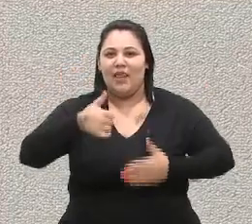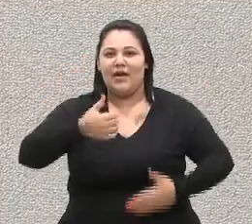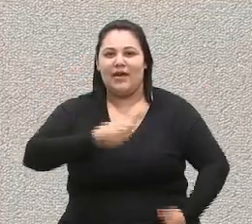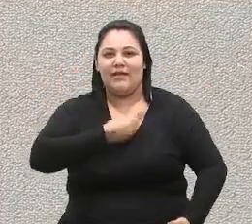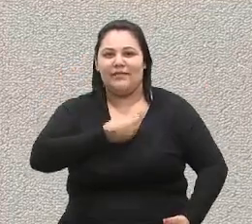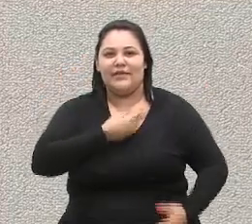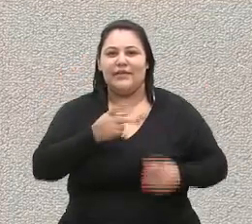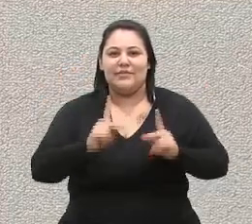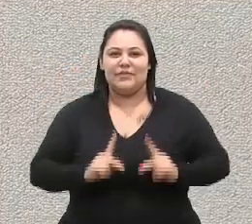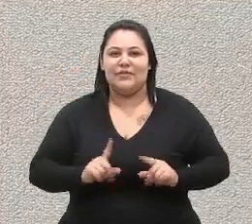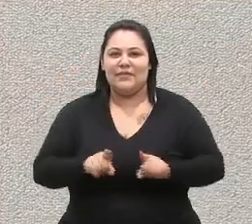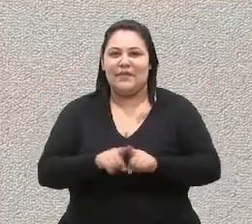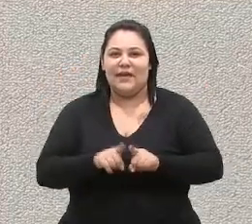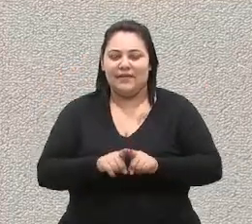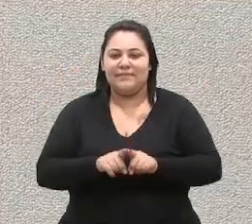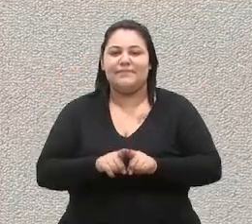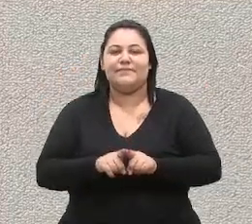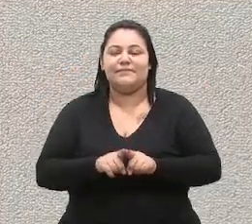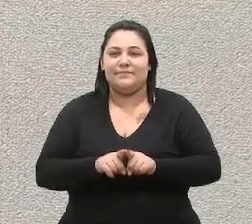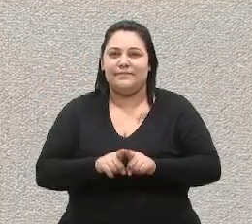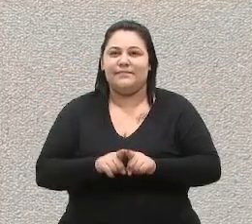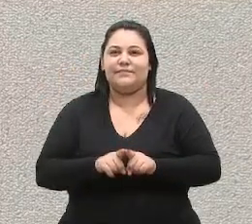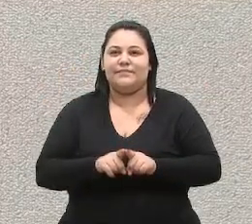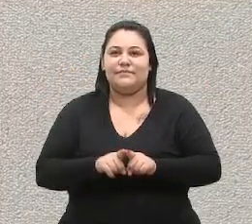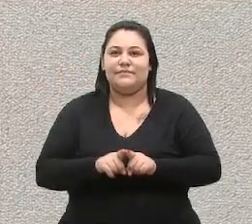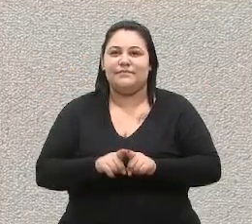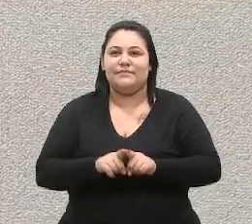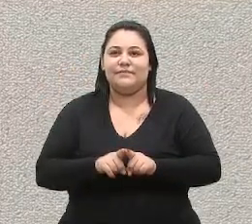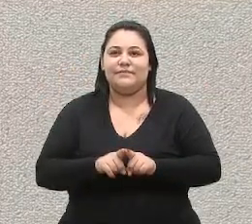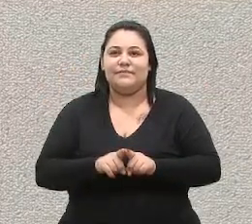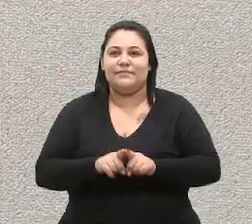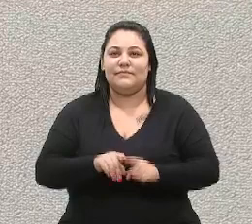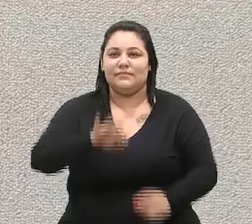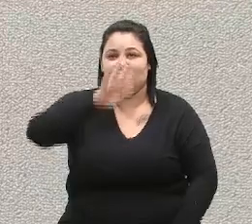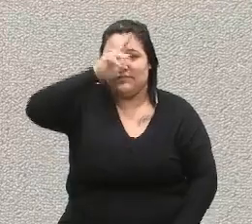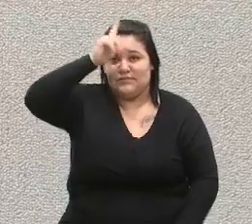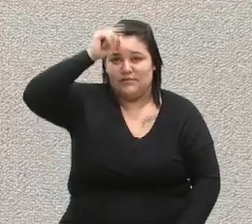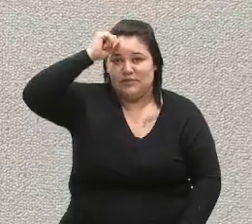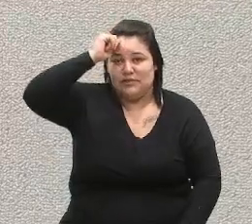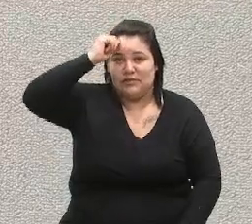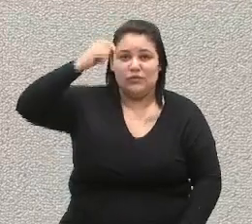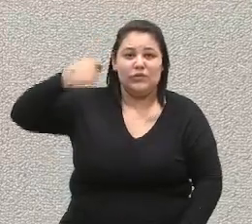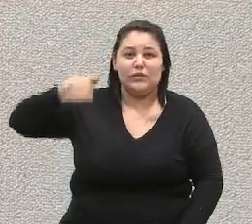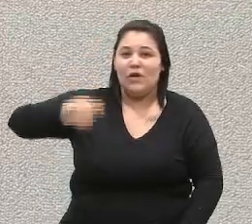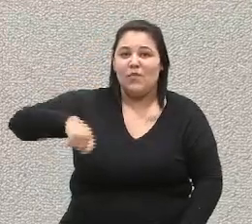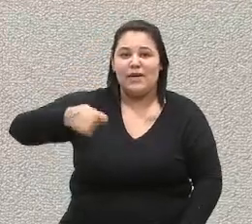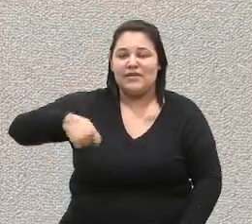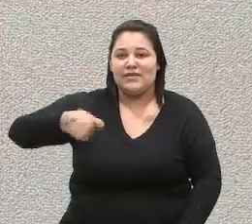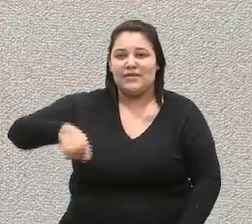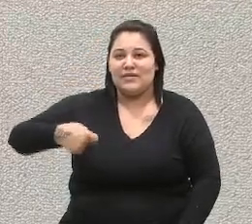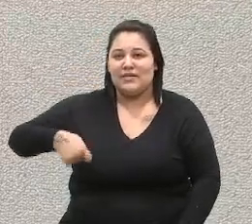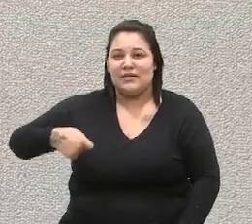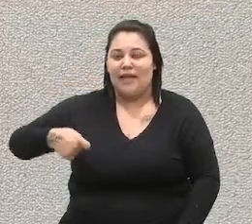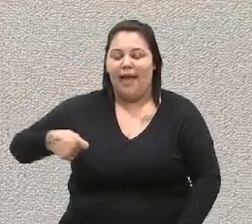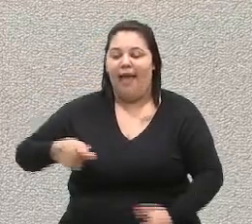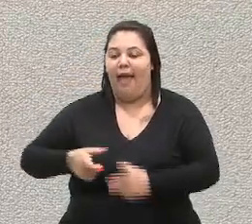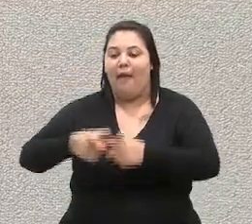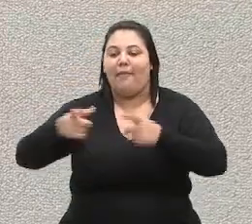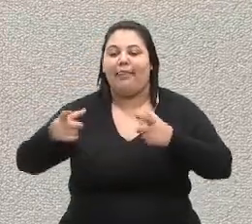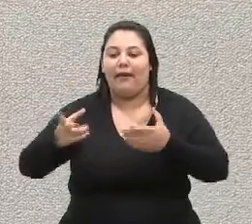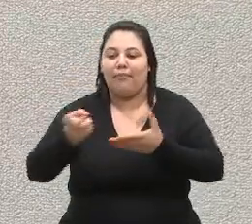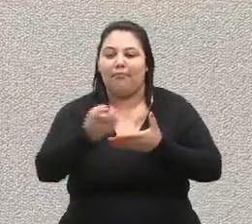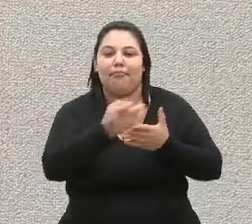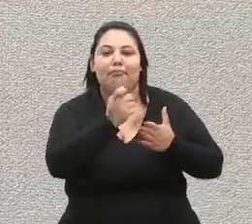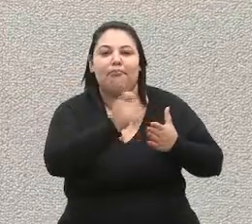pessoas, além de que o município não precisa aumentar a tributação, não vai